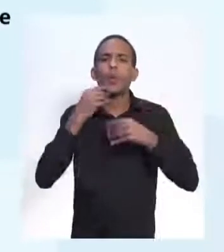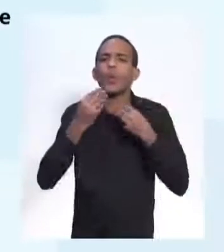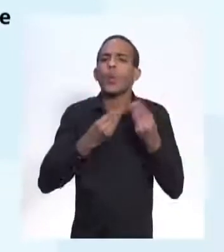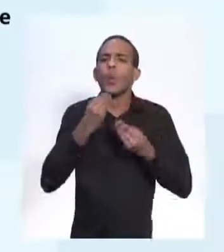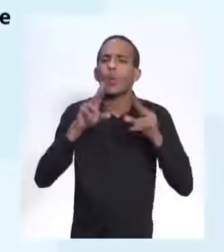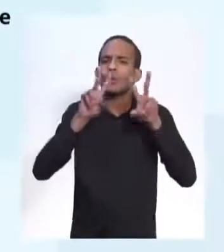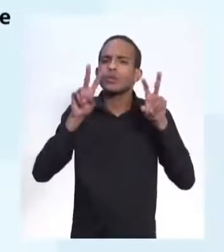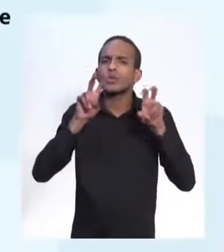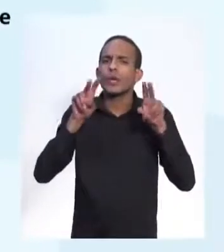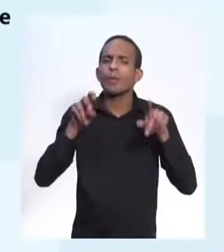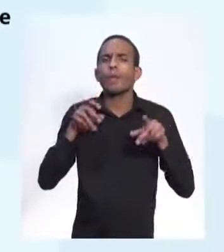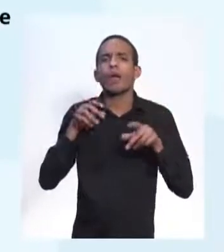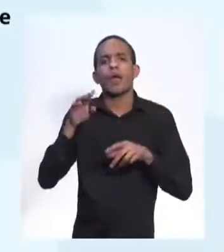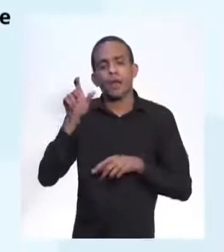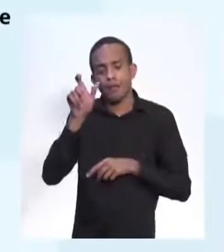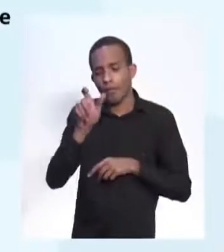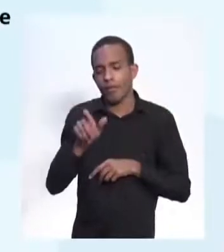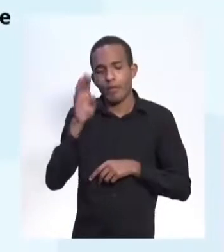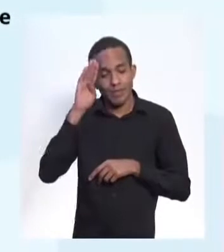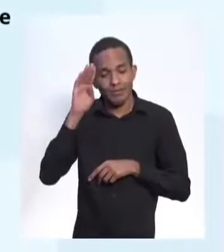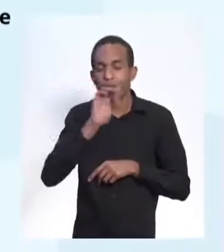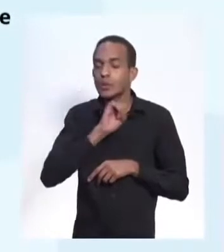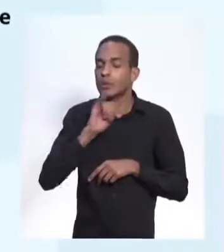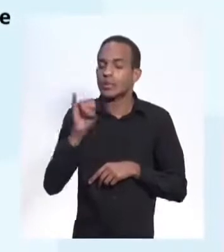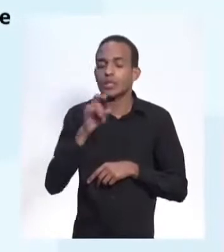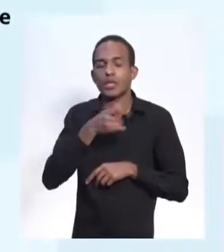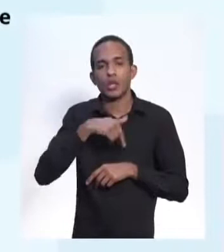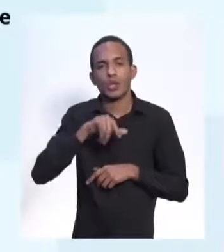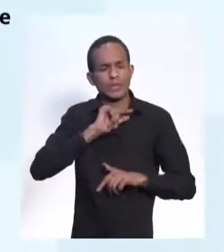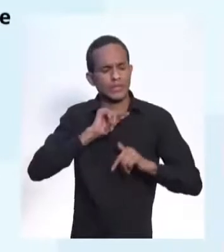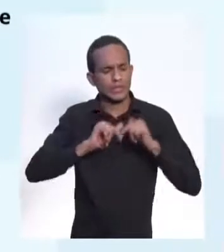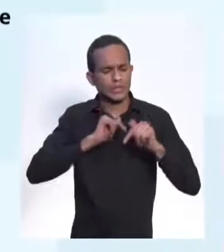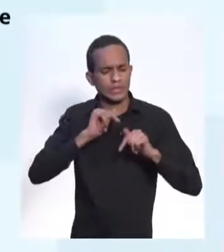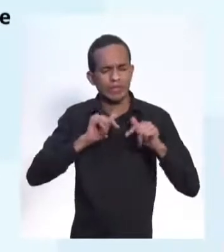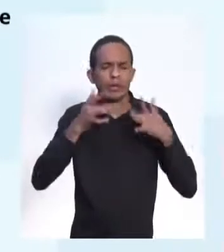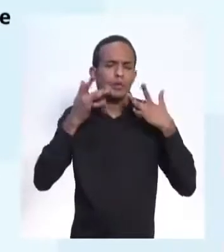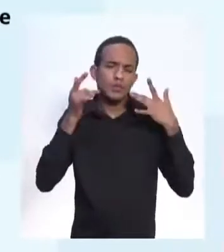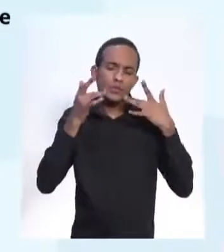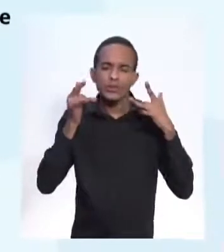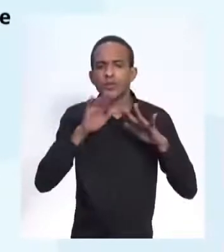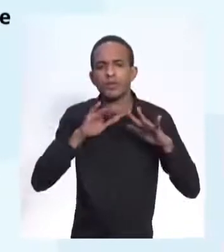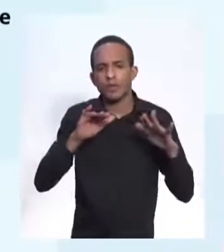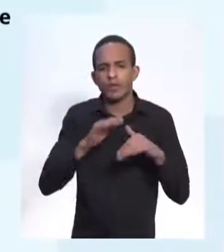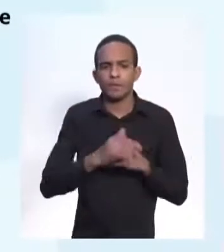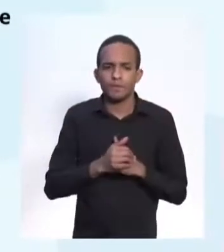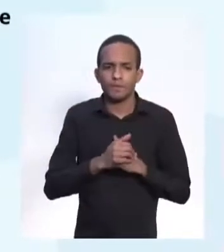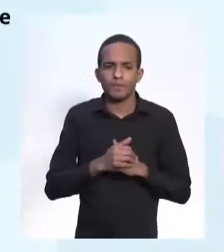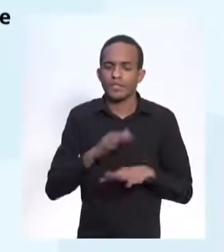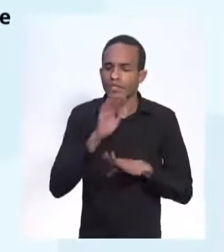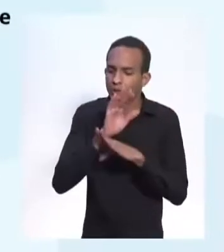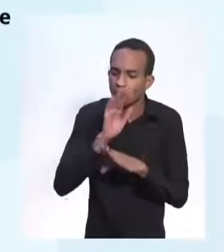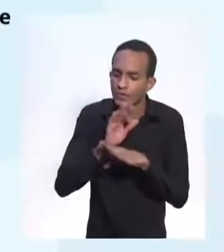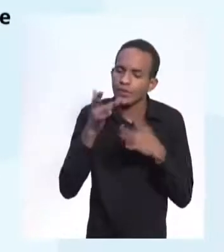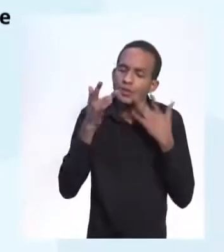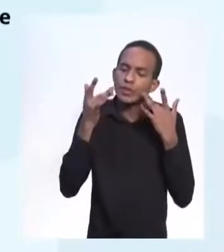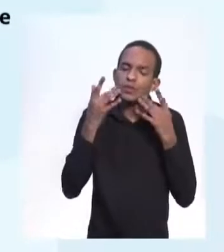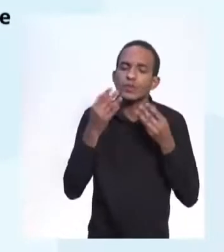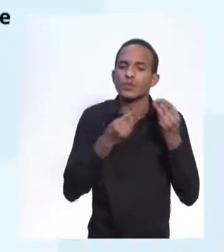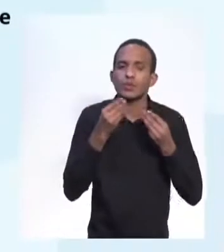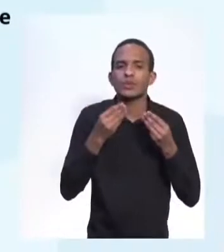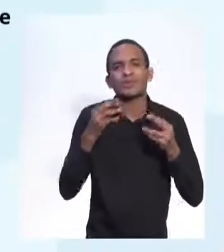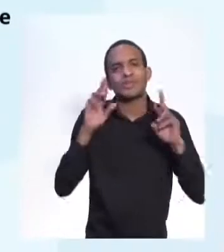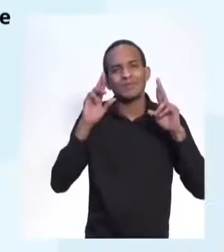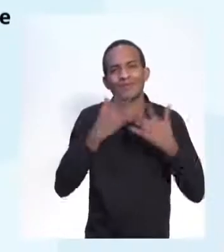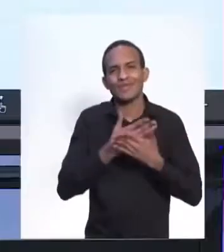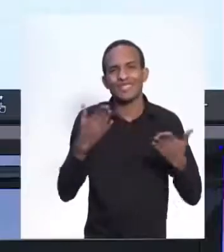seria o tema e o personagem principal se fôssemos trabalhar em uma peça teatral, se a gente fosse ajudar uma peça teatral. Espero